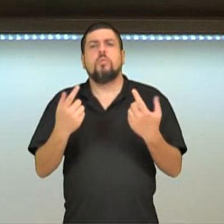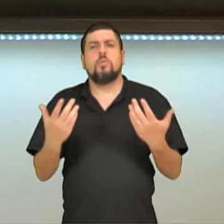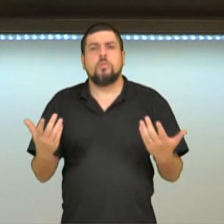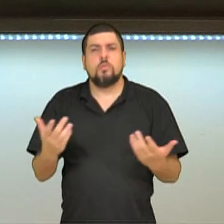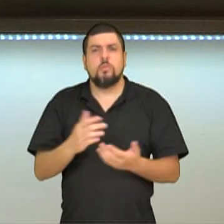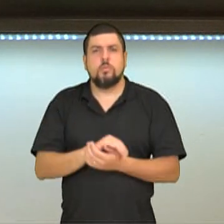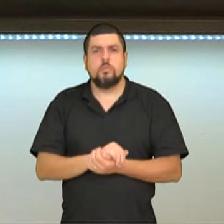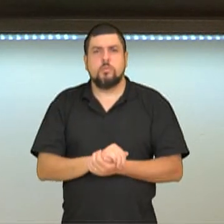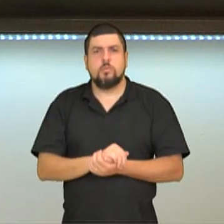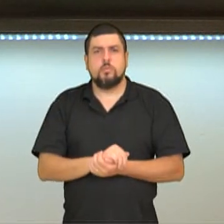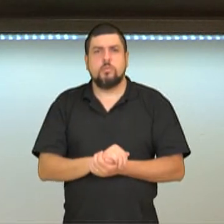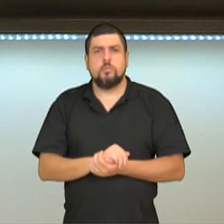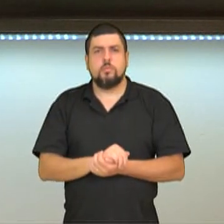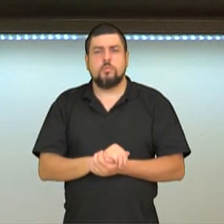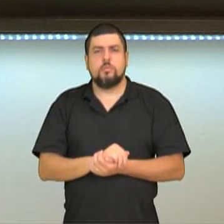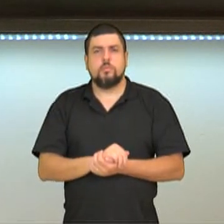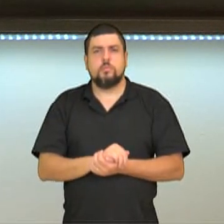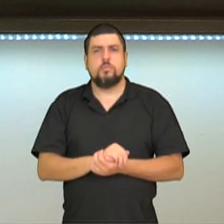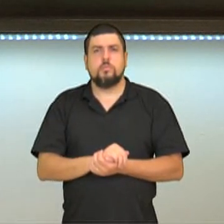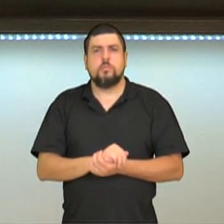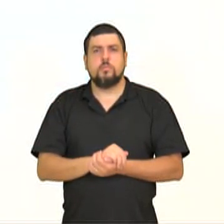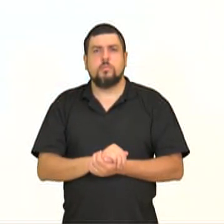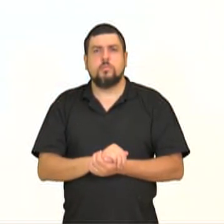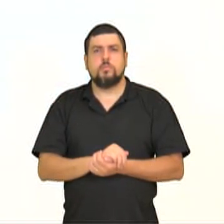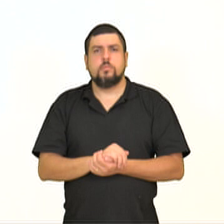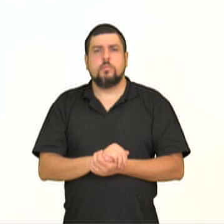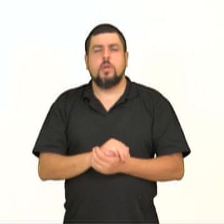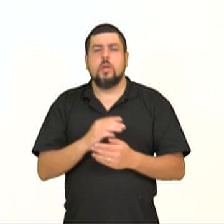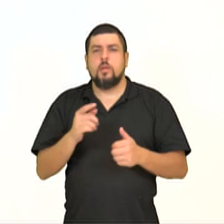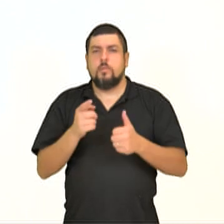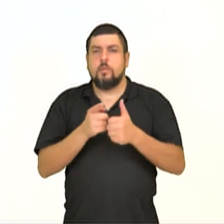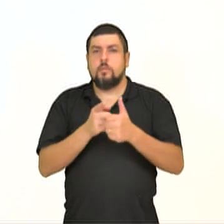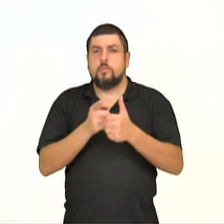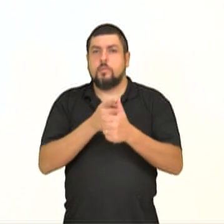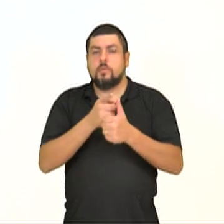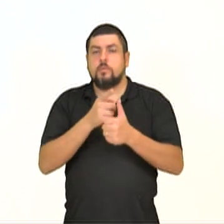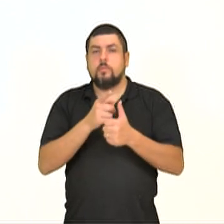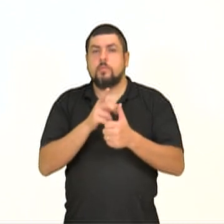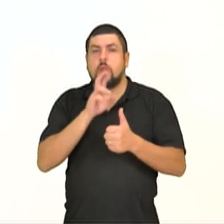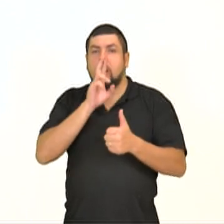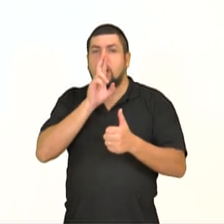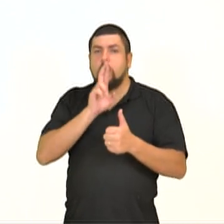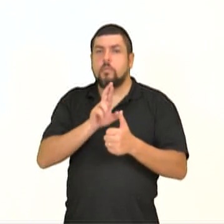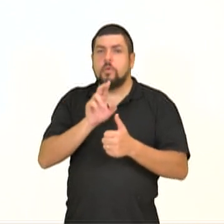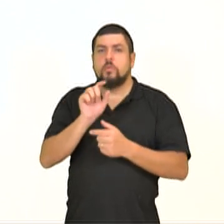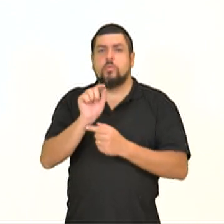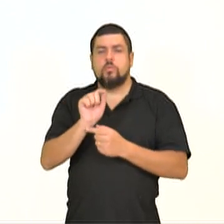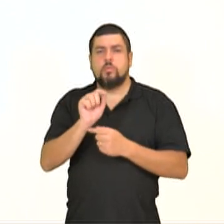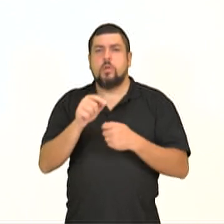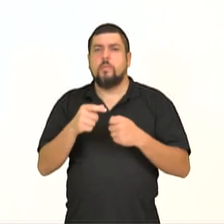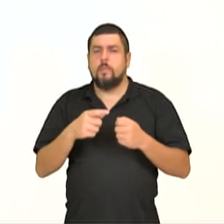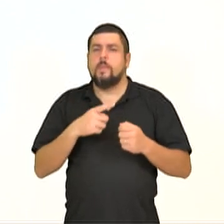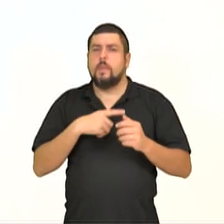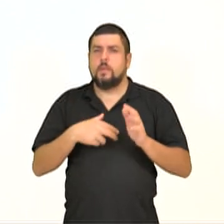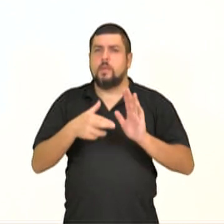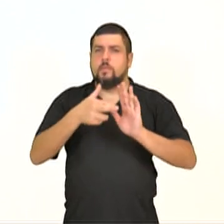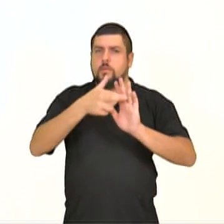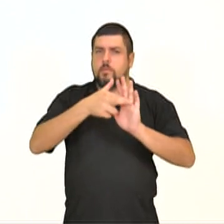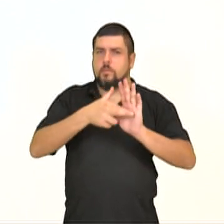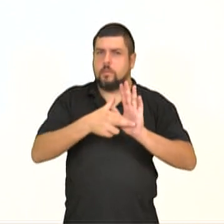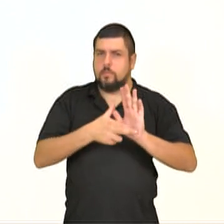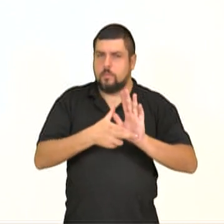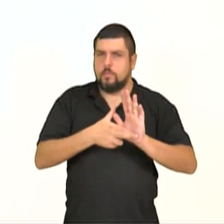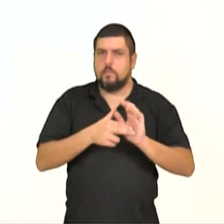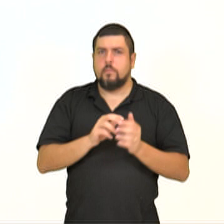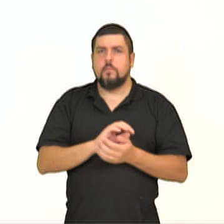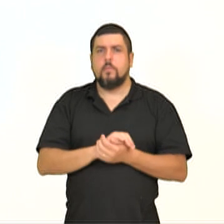vídeo. Como que a gente vai resolver? O que eu vou resolver primeiro? Bom, temos que seguir uma ordem convencionada. O